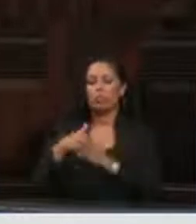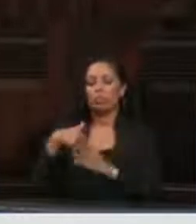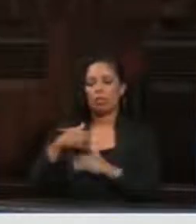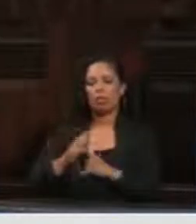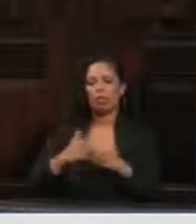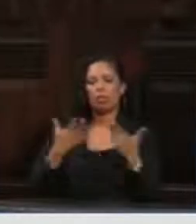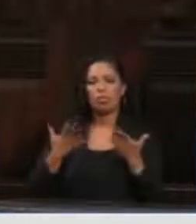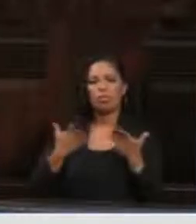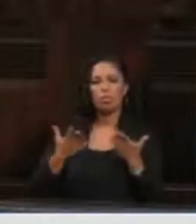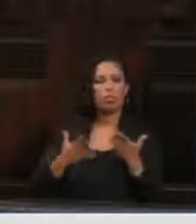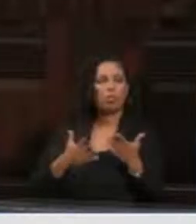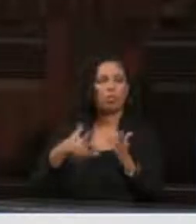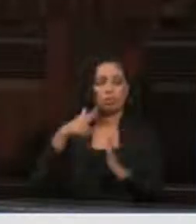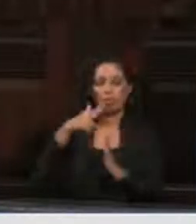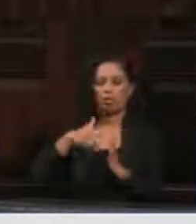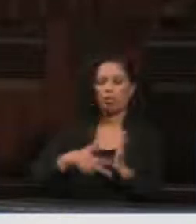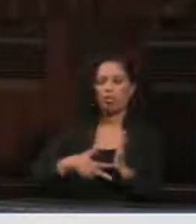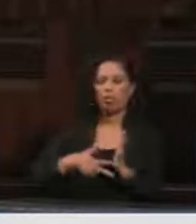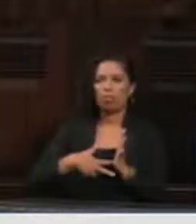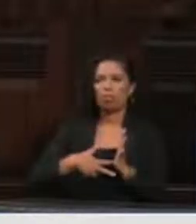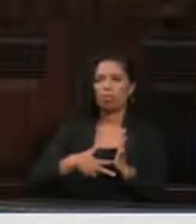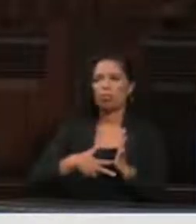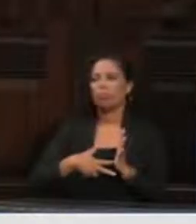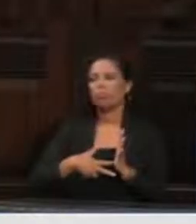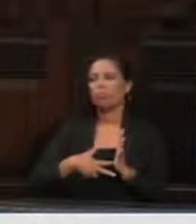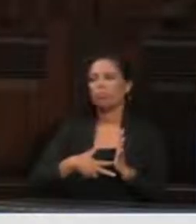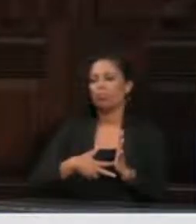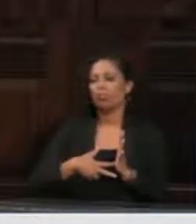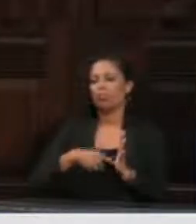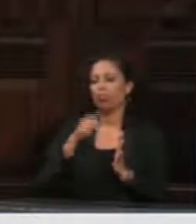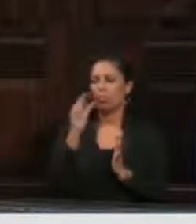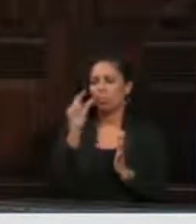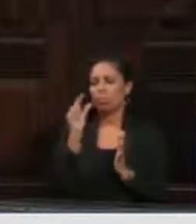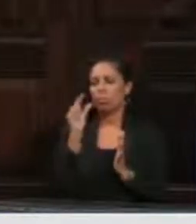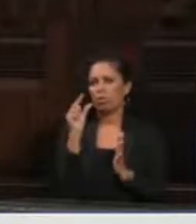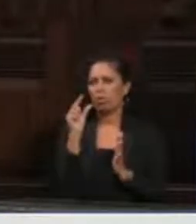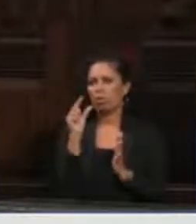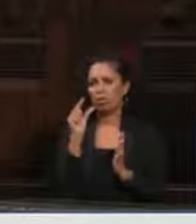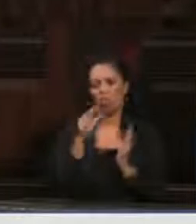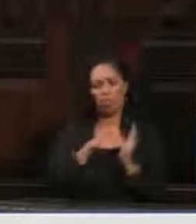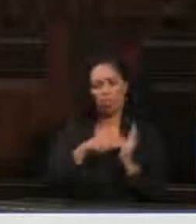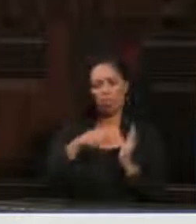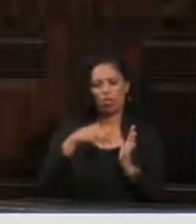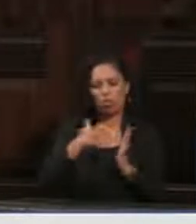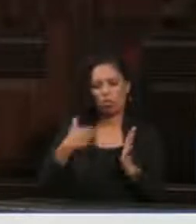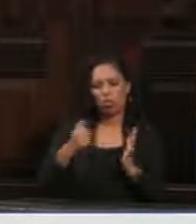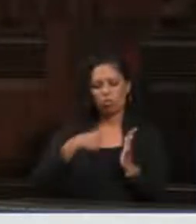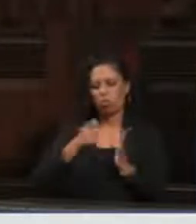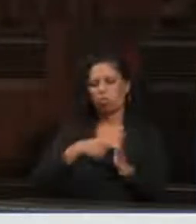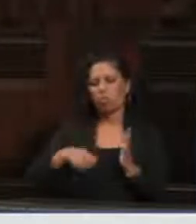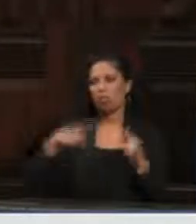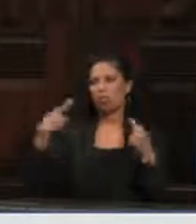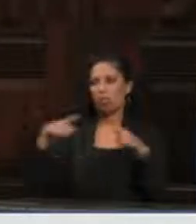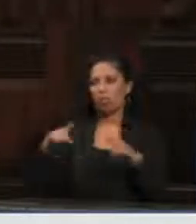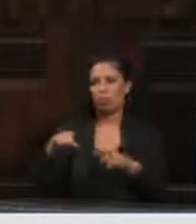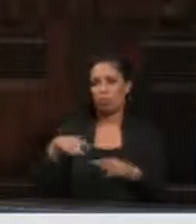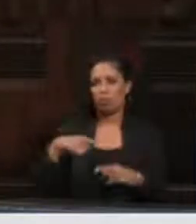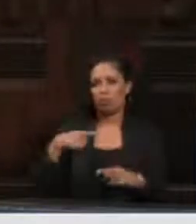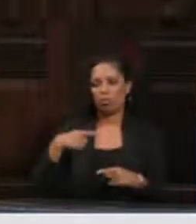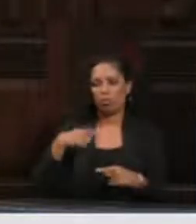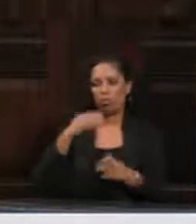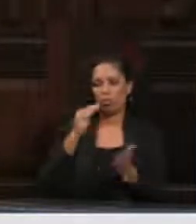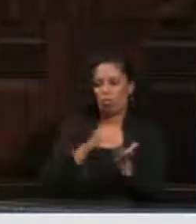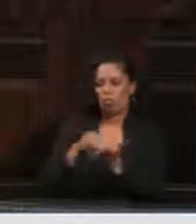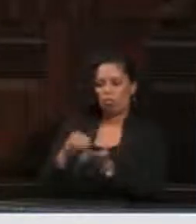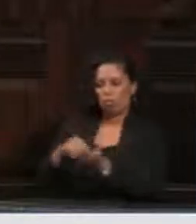queria até ler um trecho dessa moção de repúdio. O desrespeito